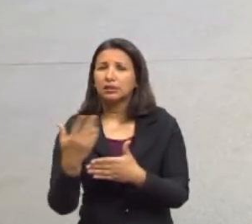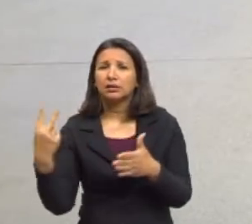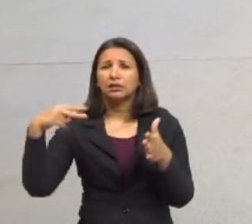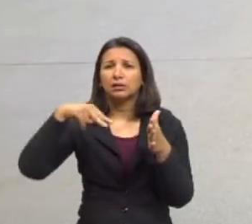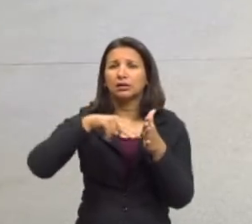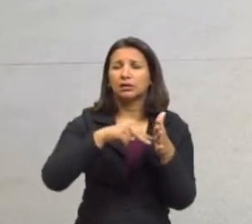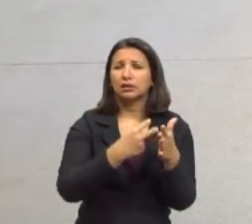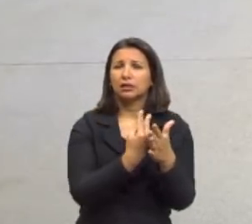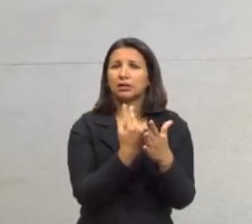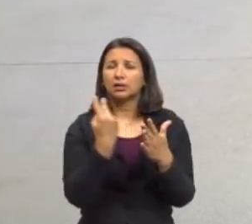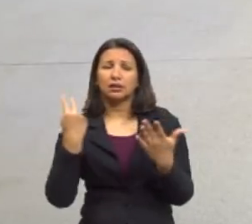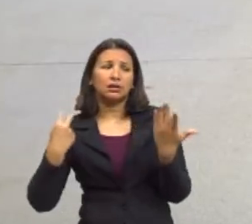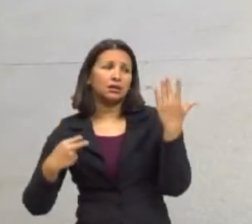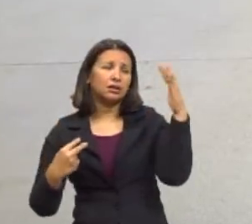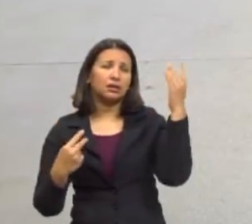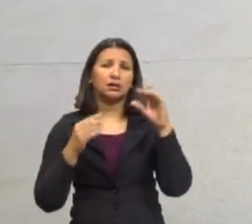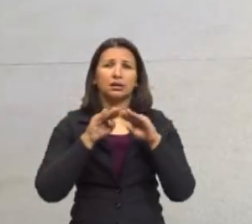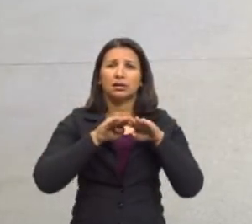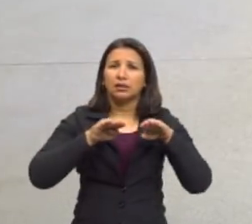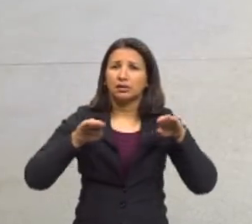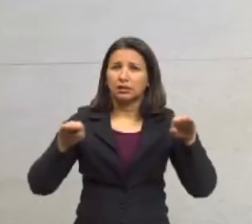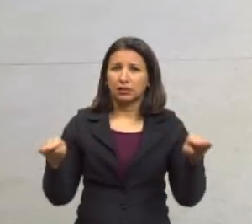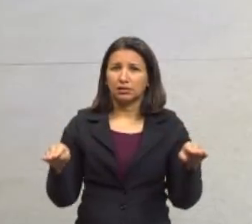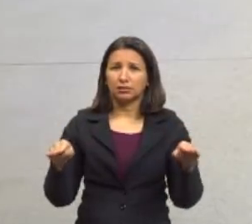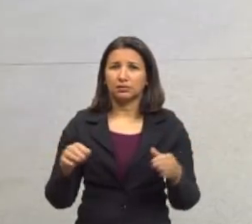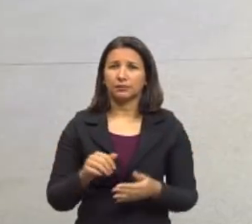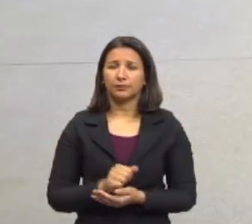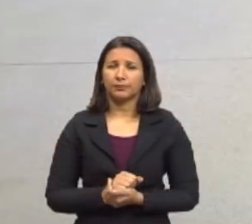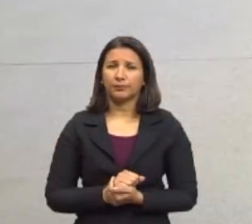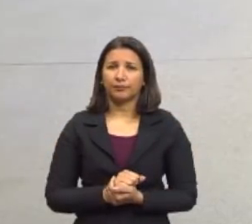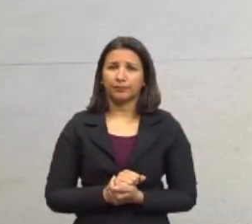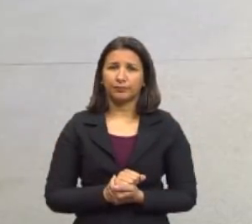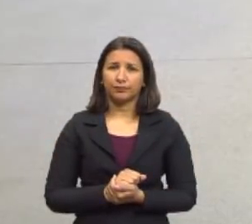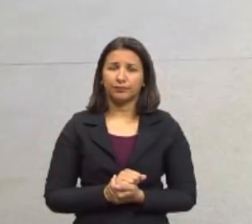espelhos planos. Então, deixa eu pegar a caneta aqui.